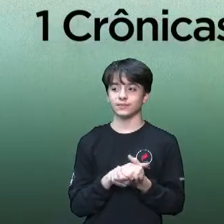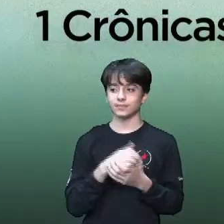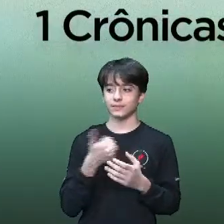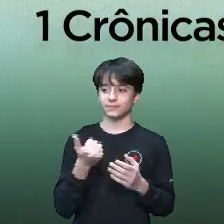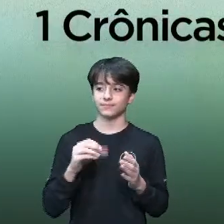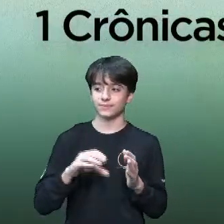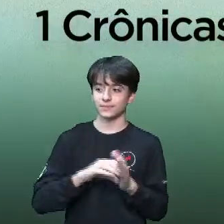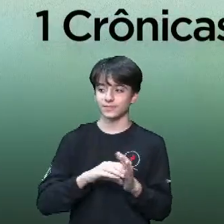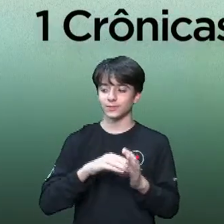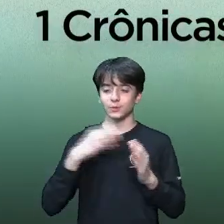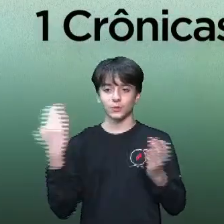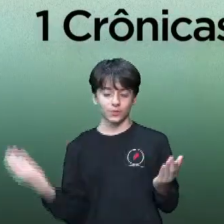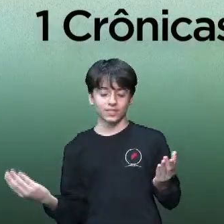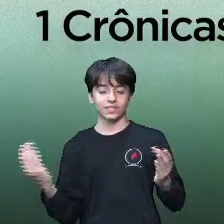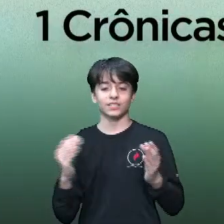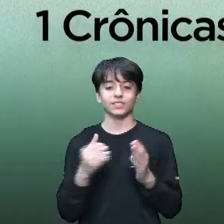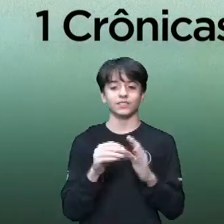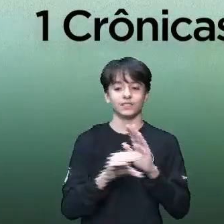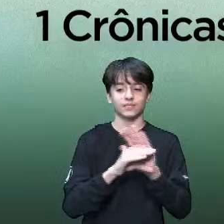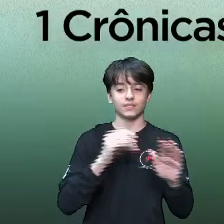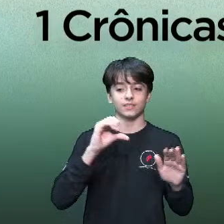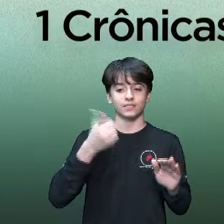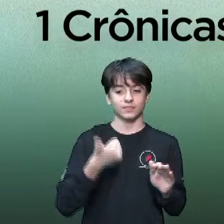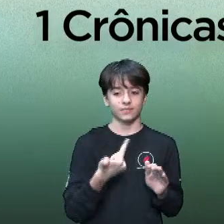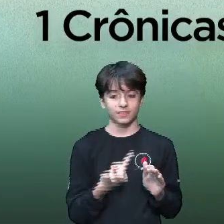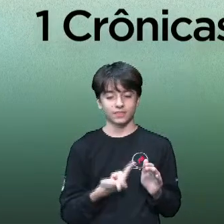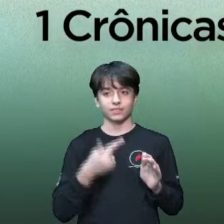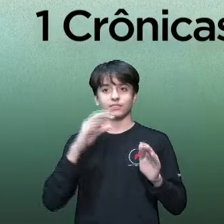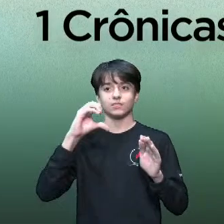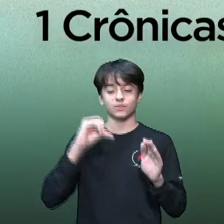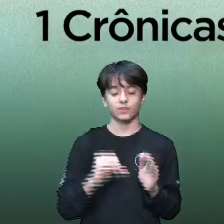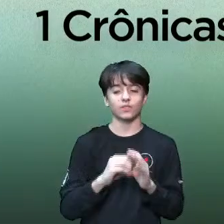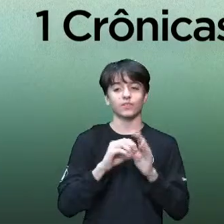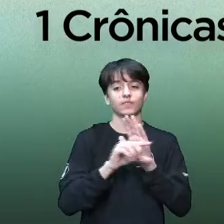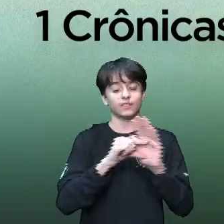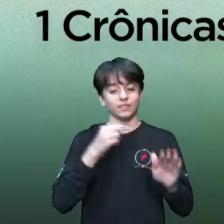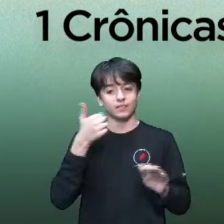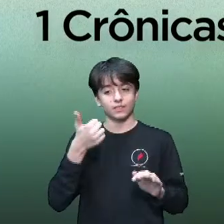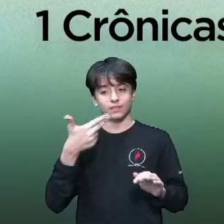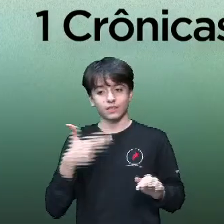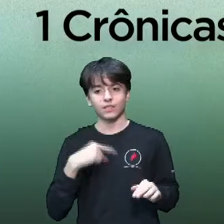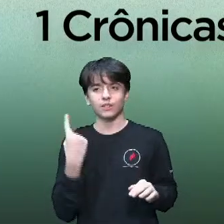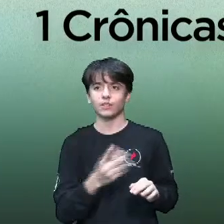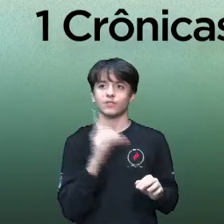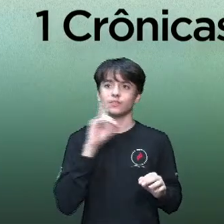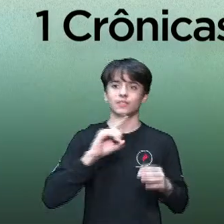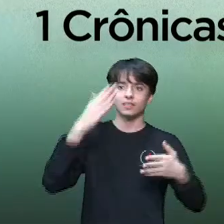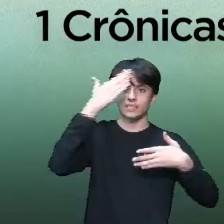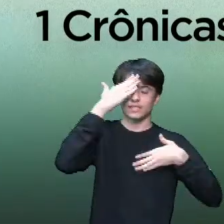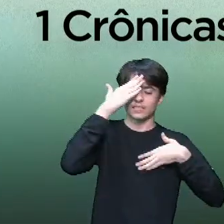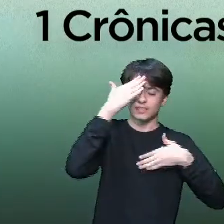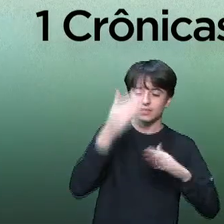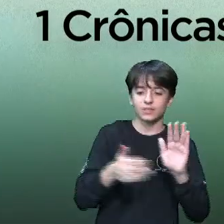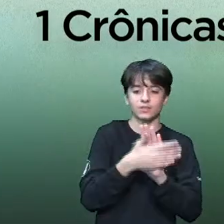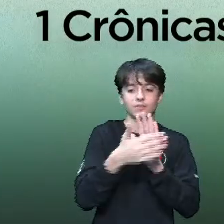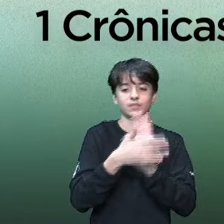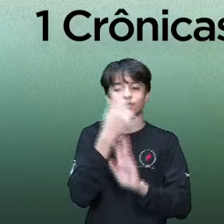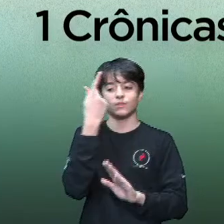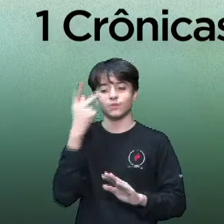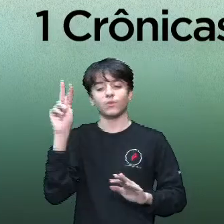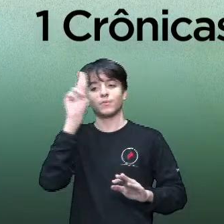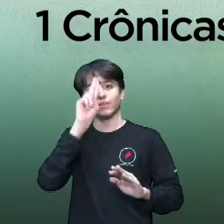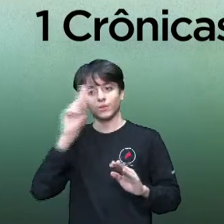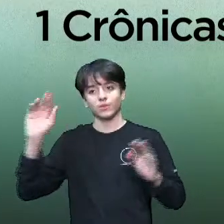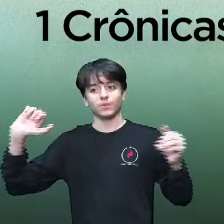29, 13, que nós vamos citar juntos agora. Vamos lá? Ó nosso Deus, damos graças e louvamos Teu